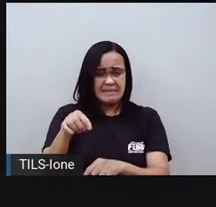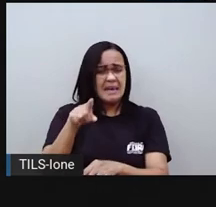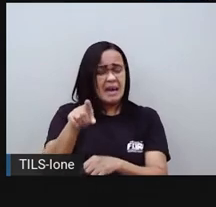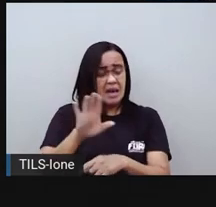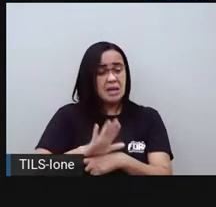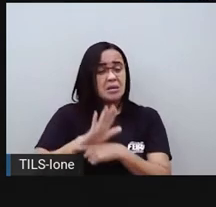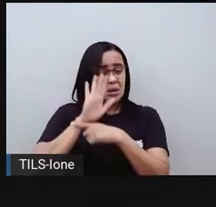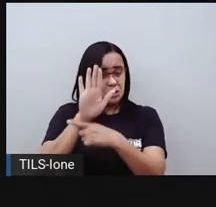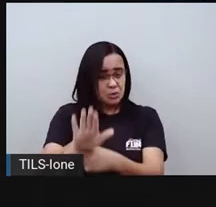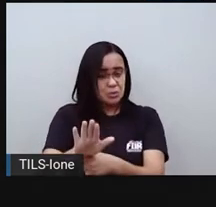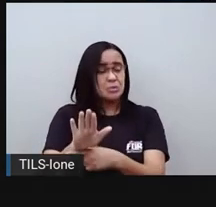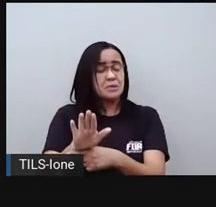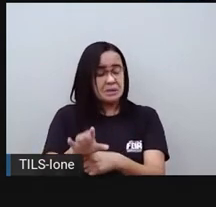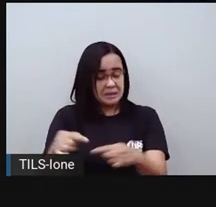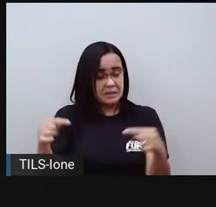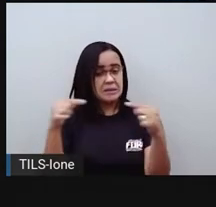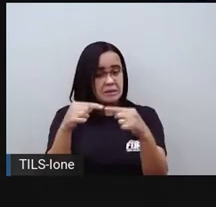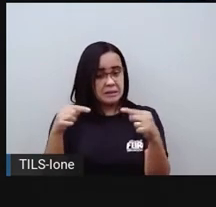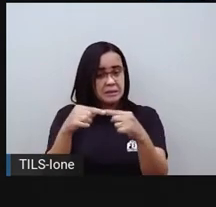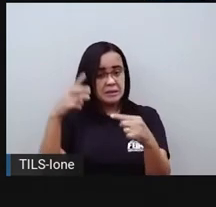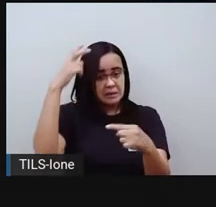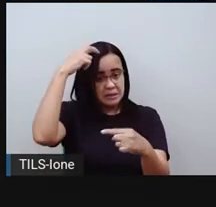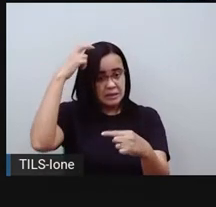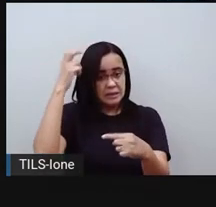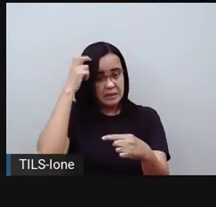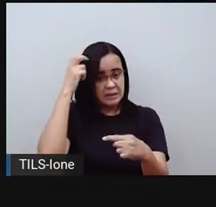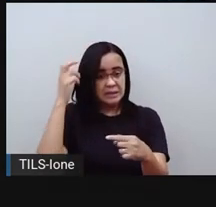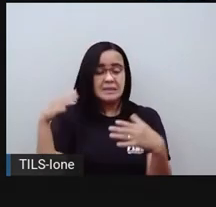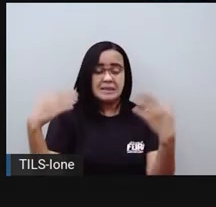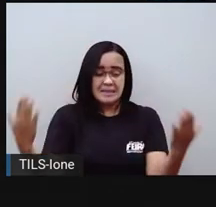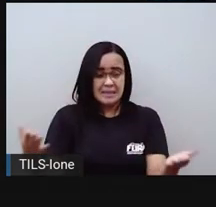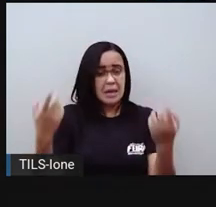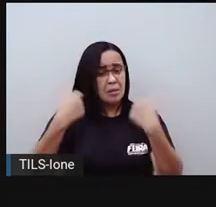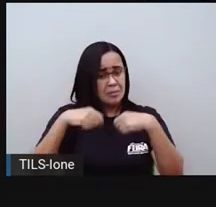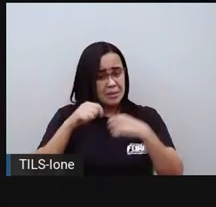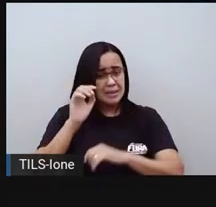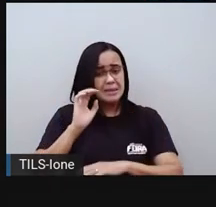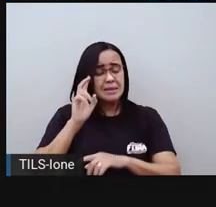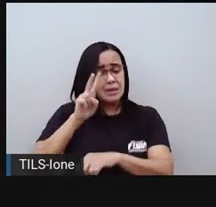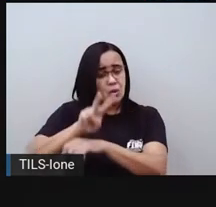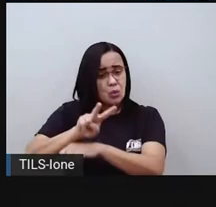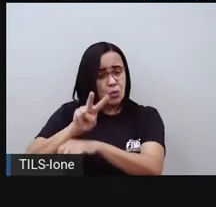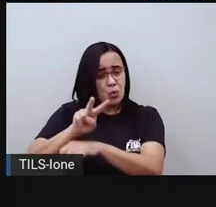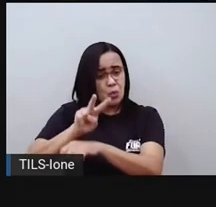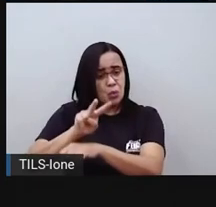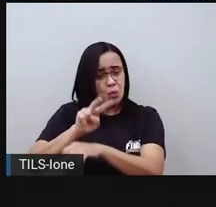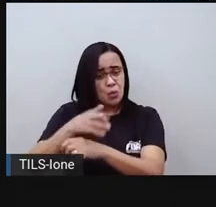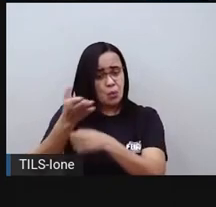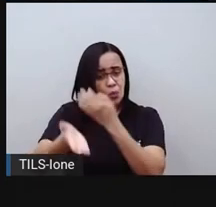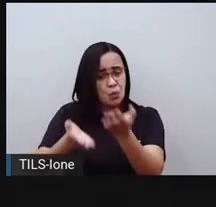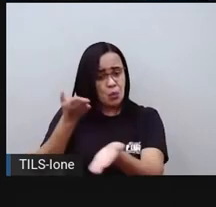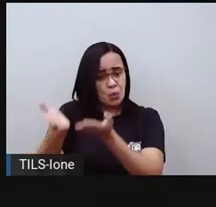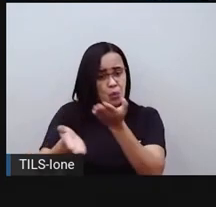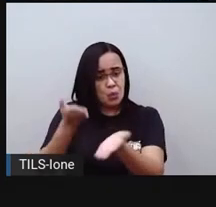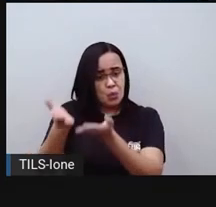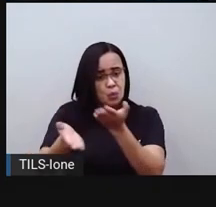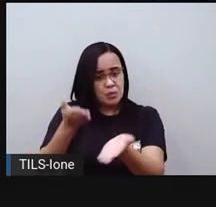parte do nosso ecossistema. Temos que cuidar de todos esses animais. Agora, Déia, eu tenho uma